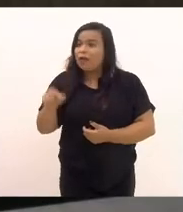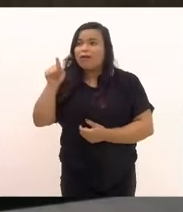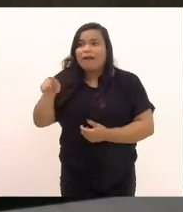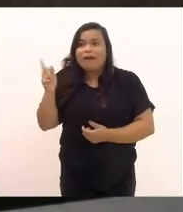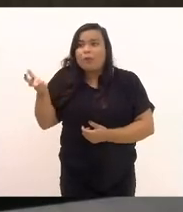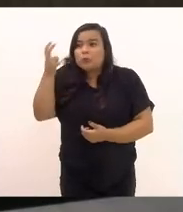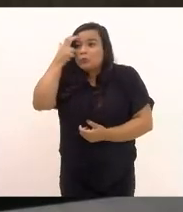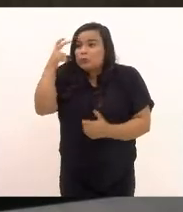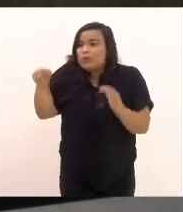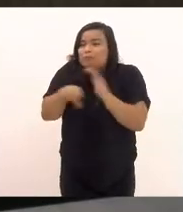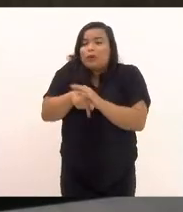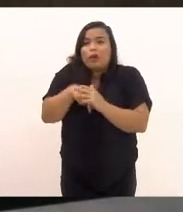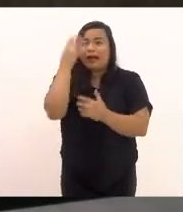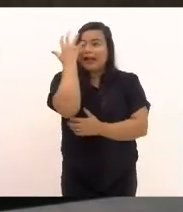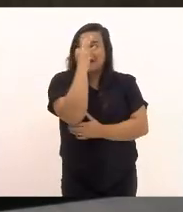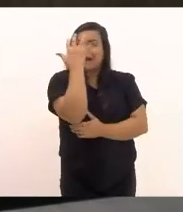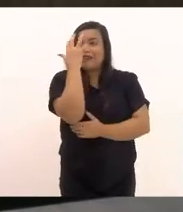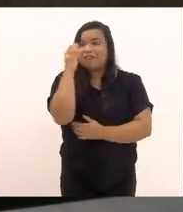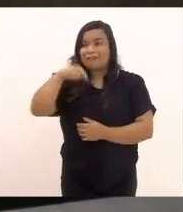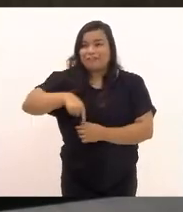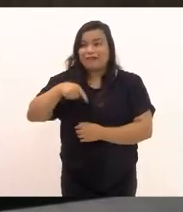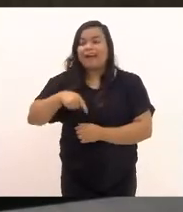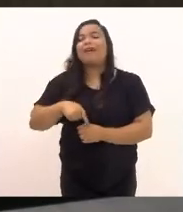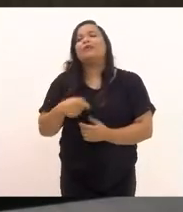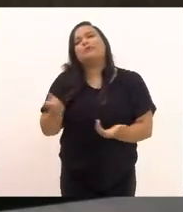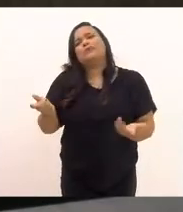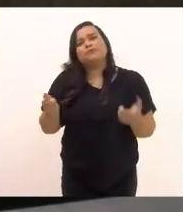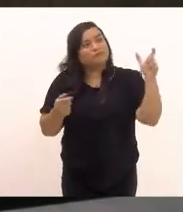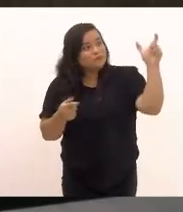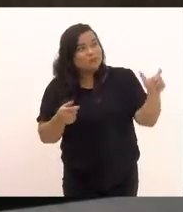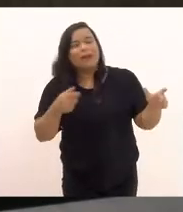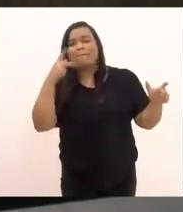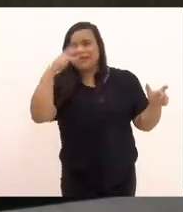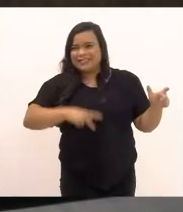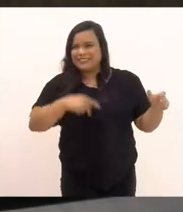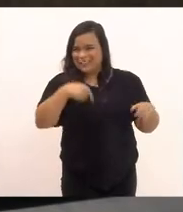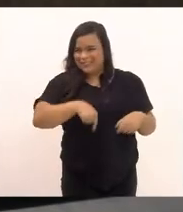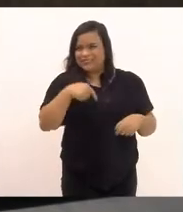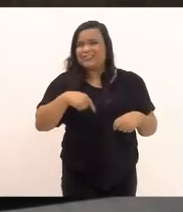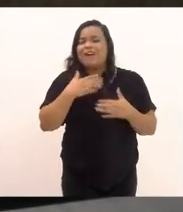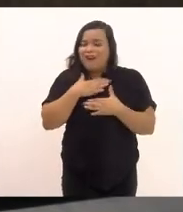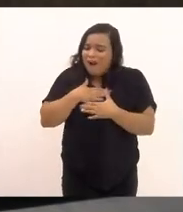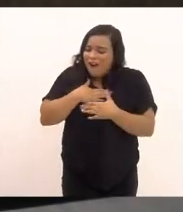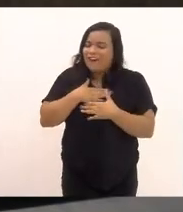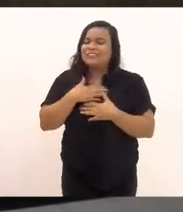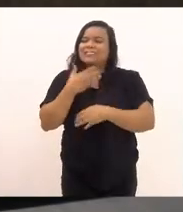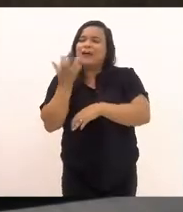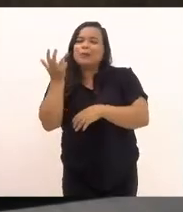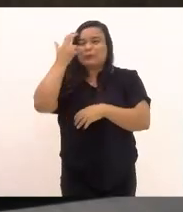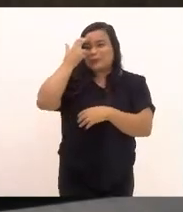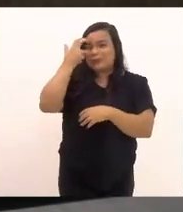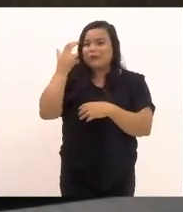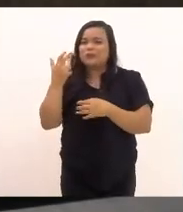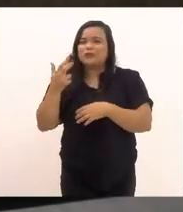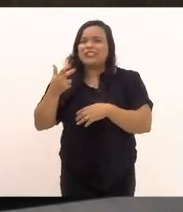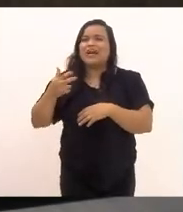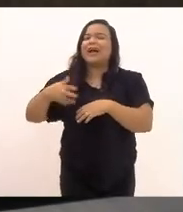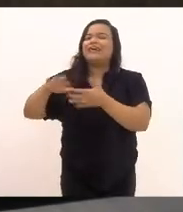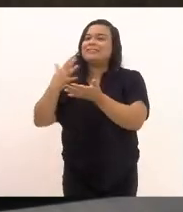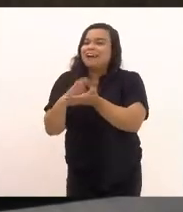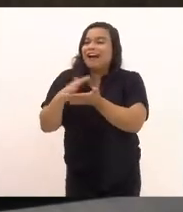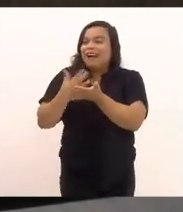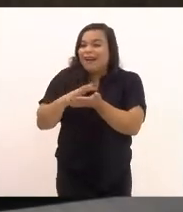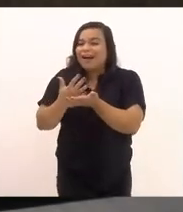nosso presidente, que é tão afeito à cultura, ao samba, à música. Nós aqui também, né, Tia Ju? Tia